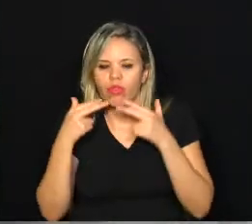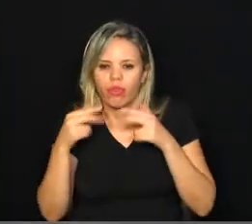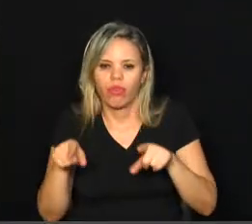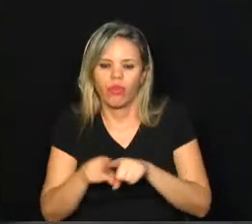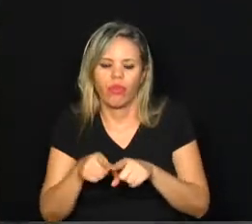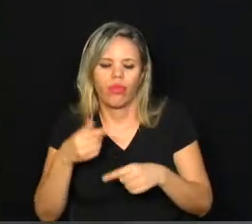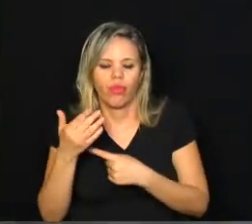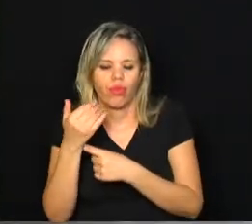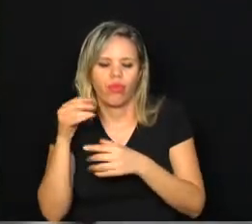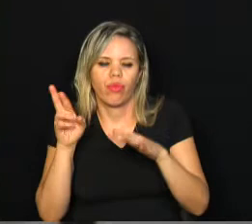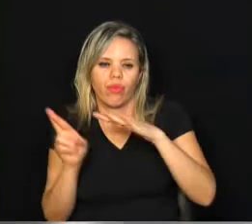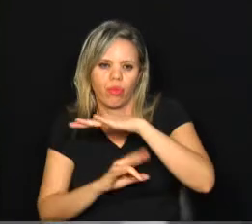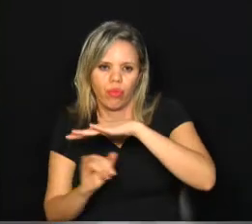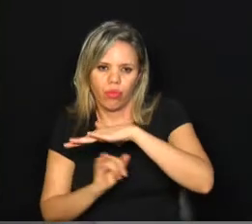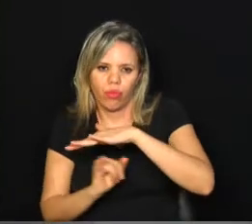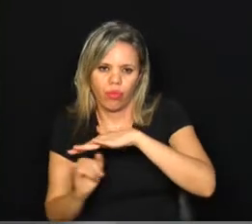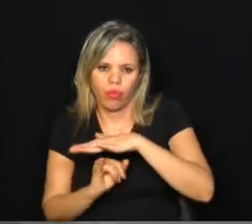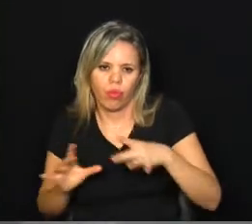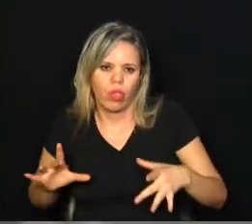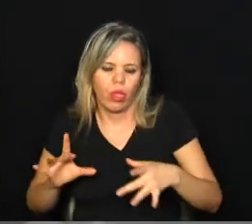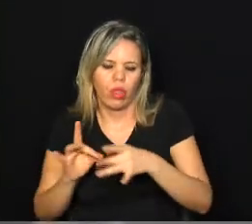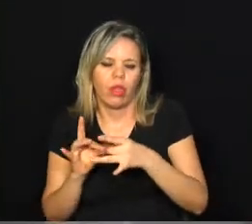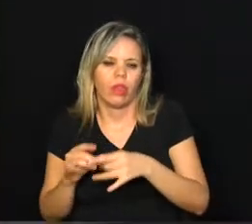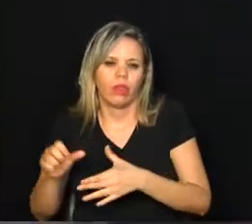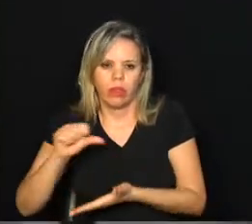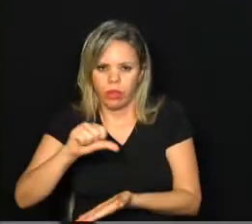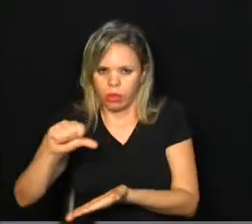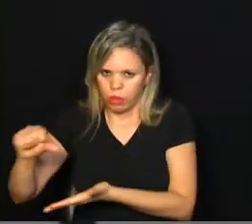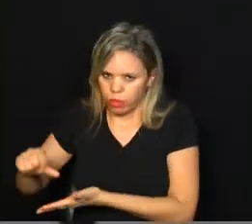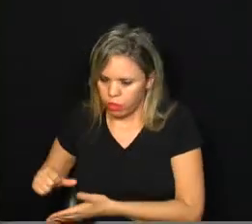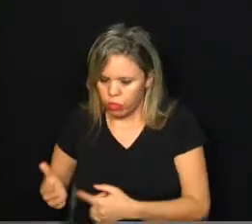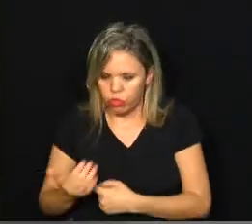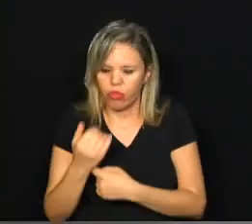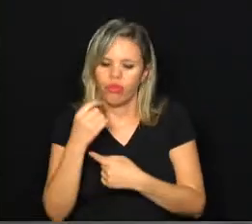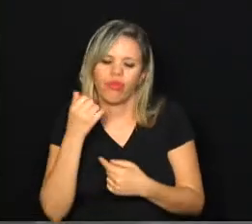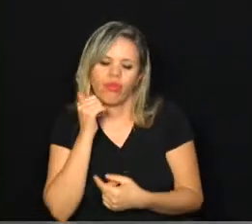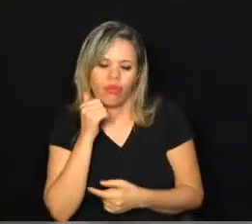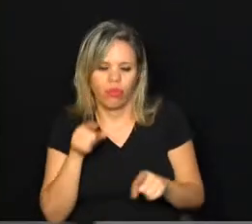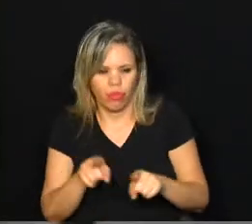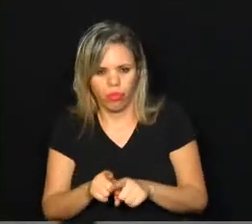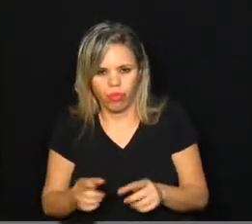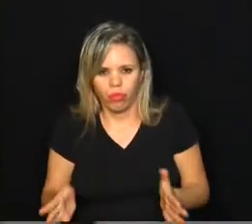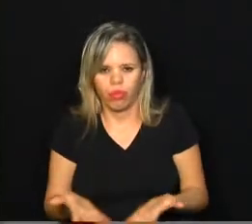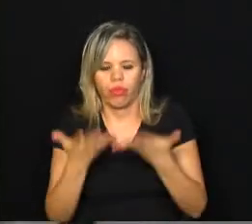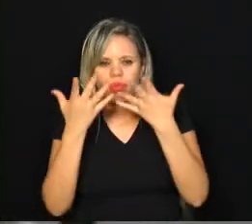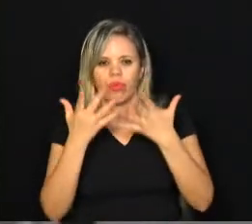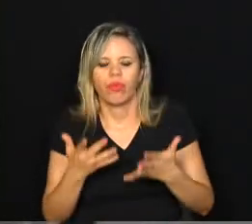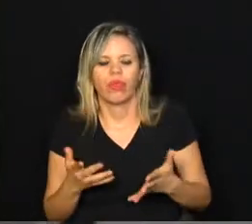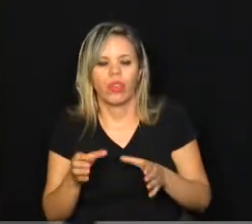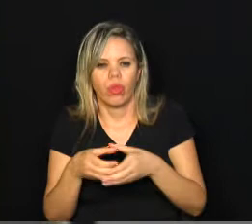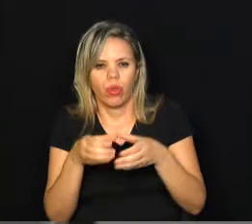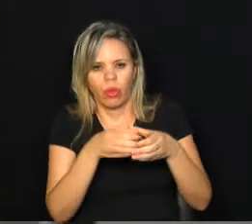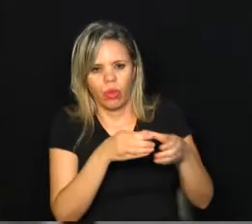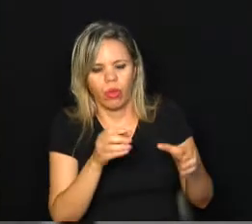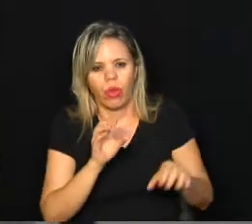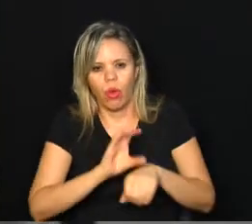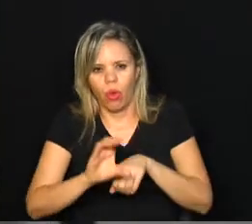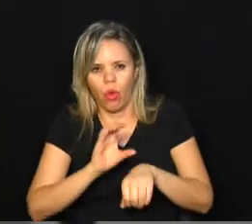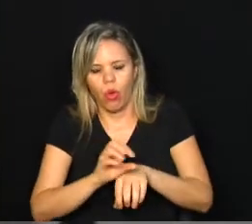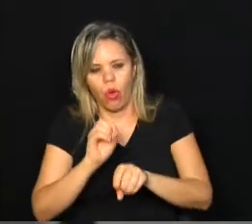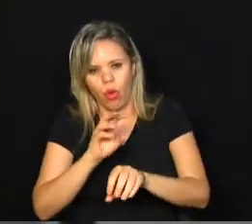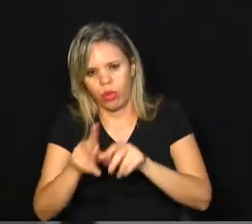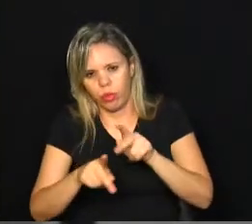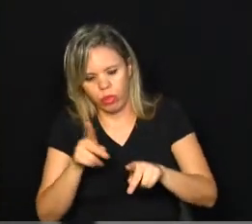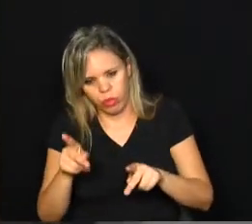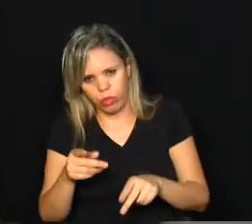as instituições da região ligadas com ciência e tecnologia. Se você fomenta todo este grupo e começa a capacitar as pessoas